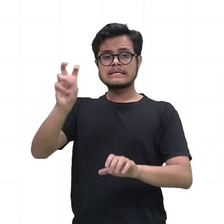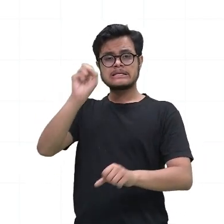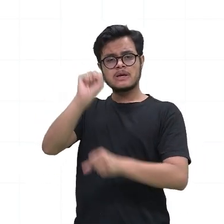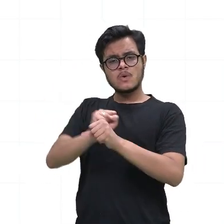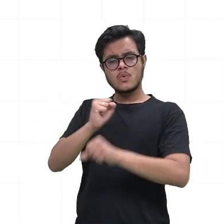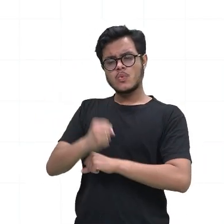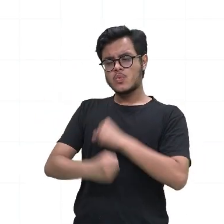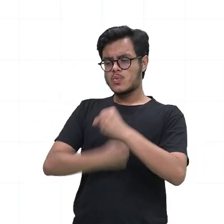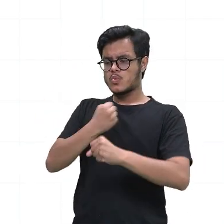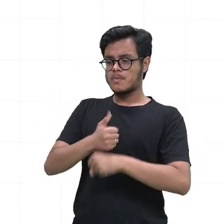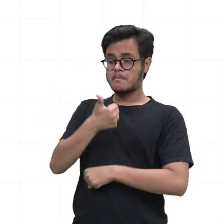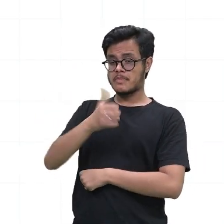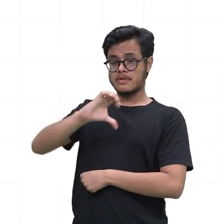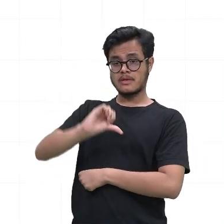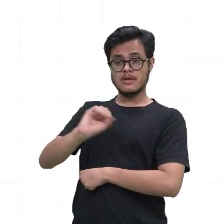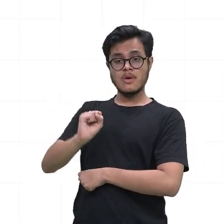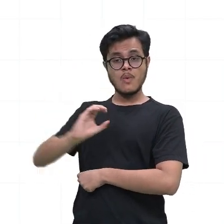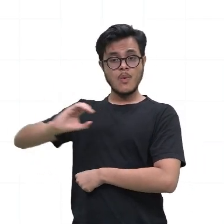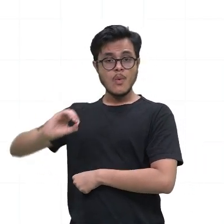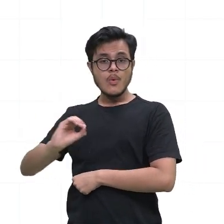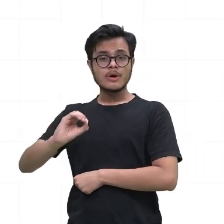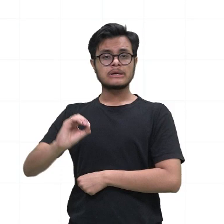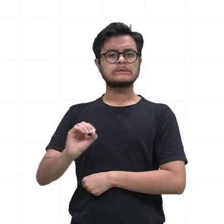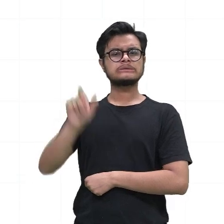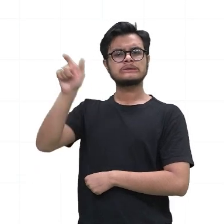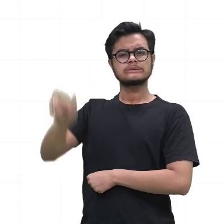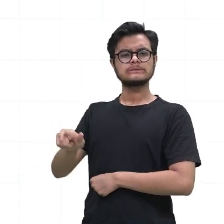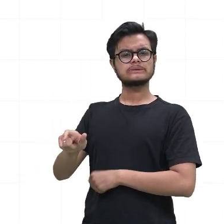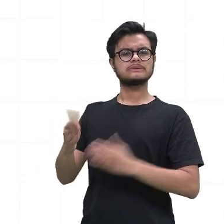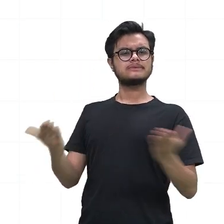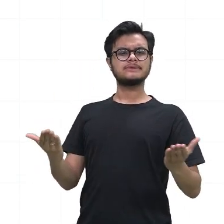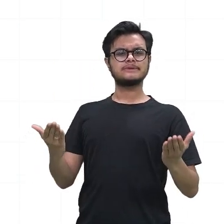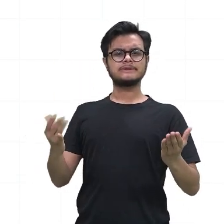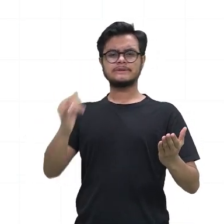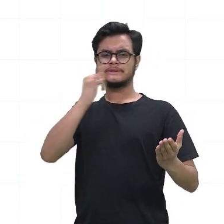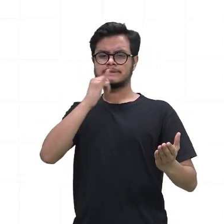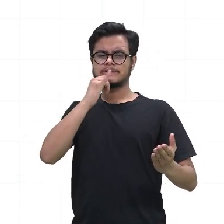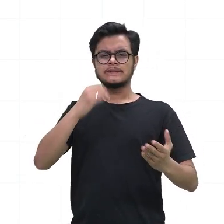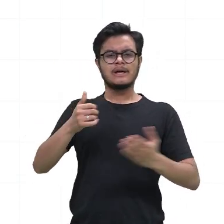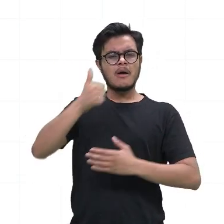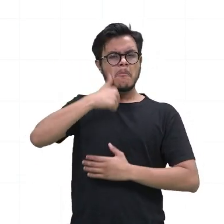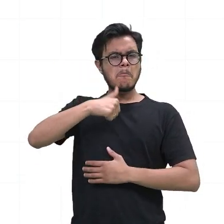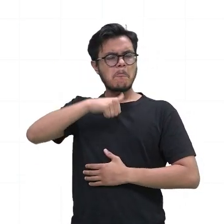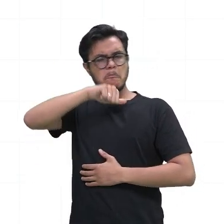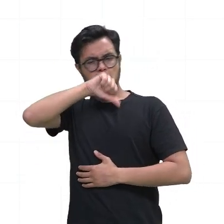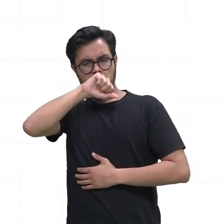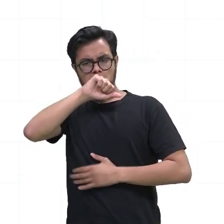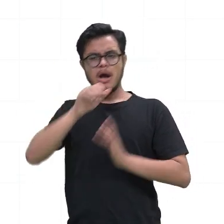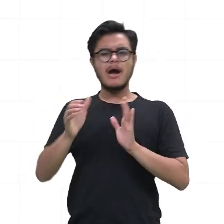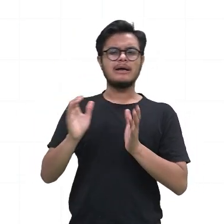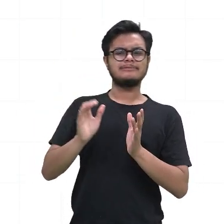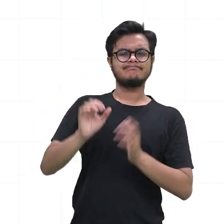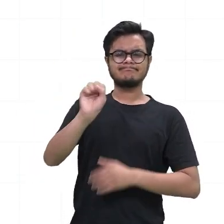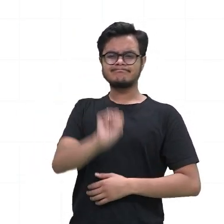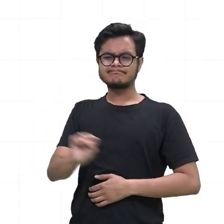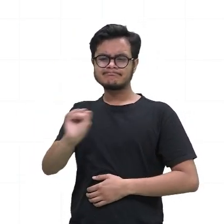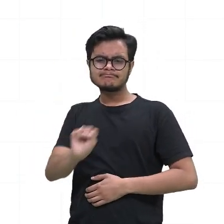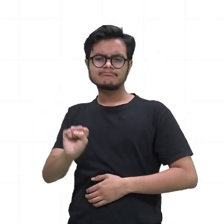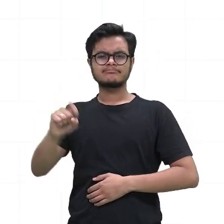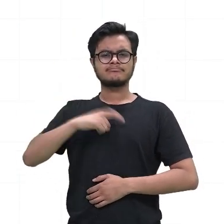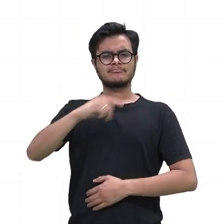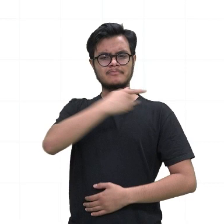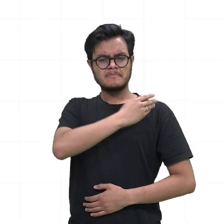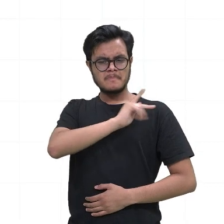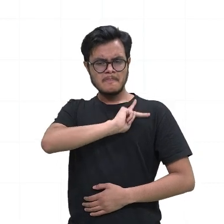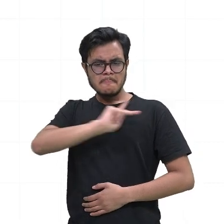em 1980, Vigdís Finnbogadóttir, uma mãe solteira divorciada, conquistasse a presidência do